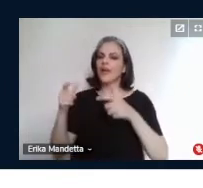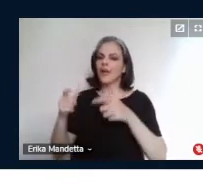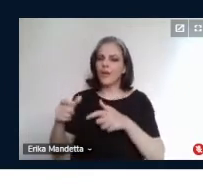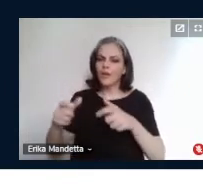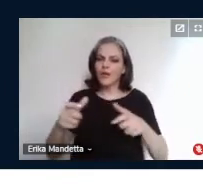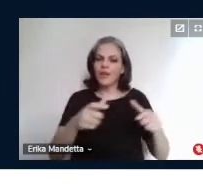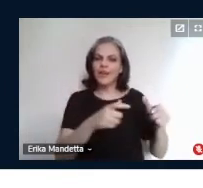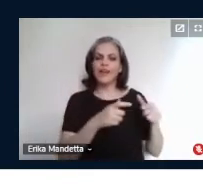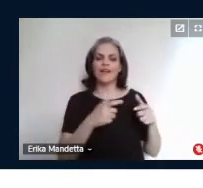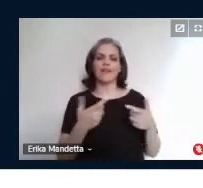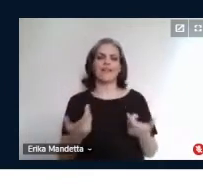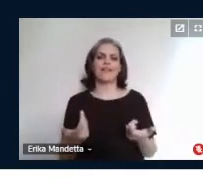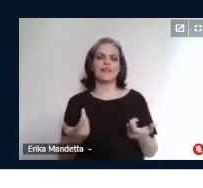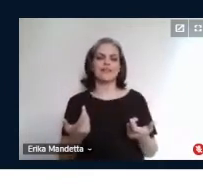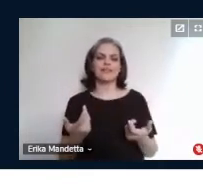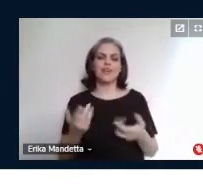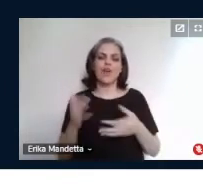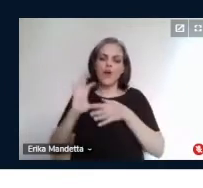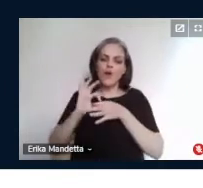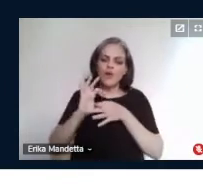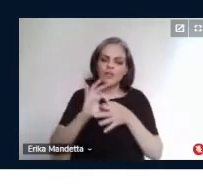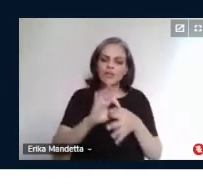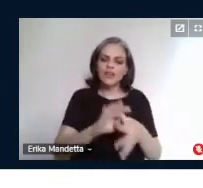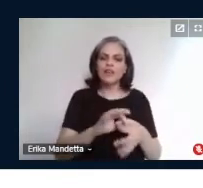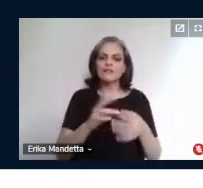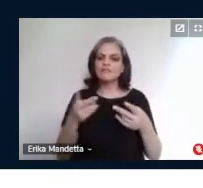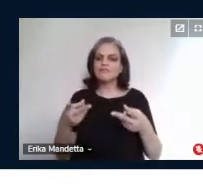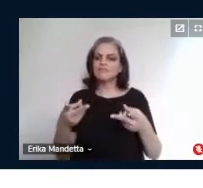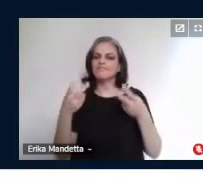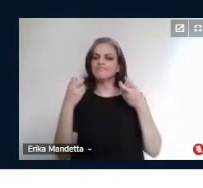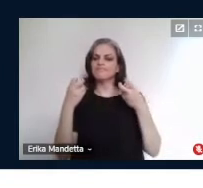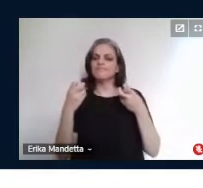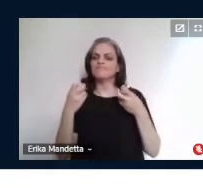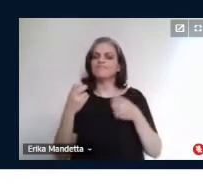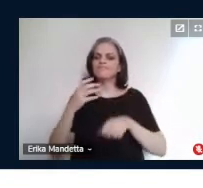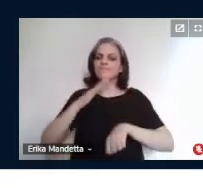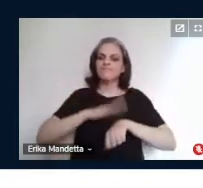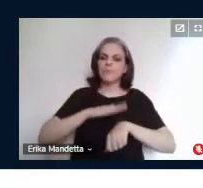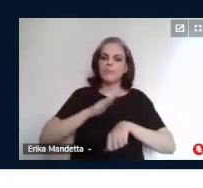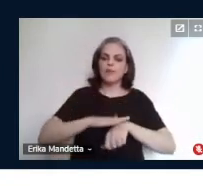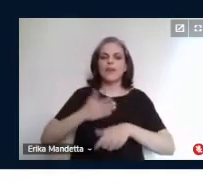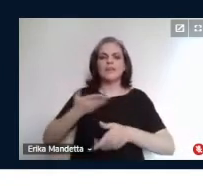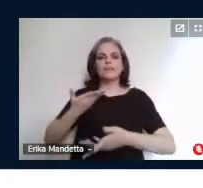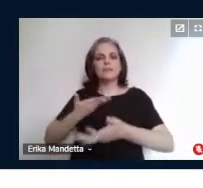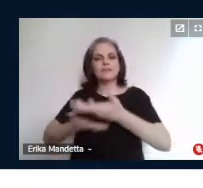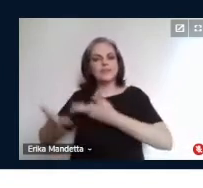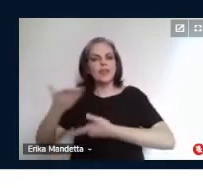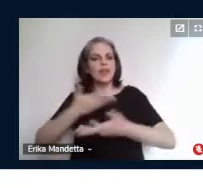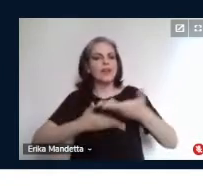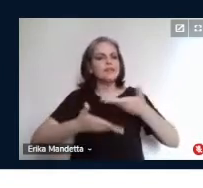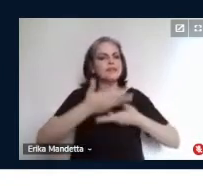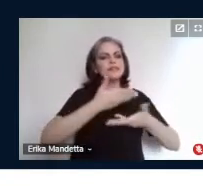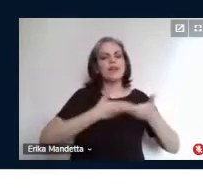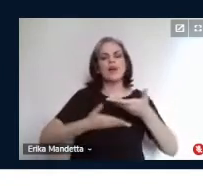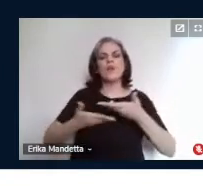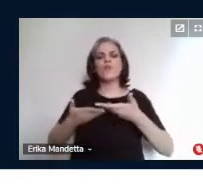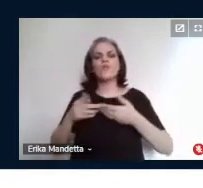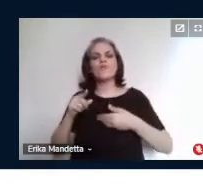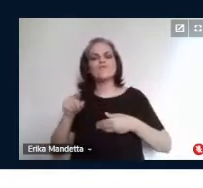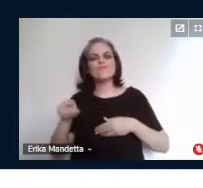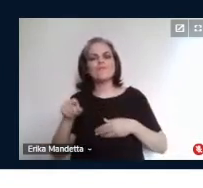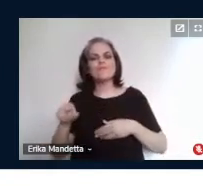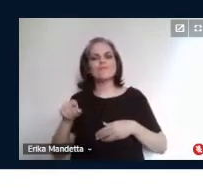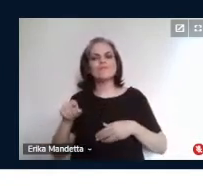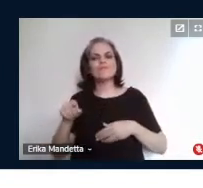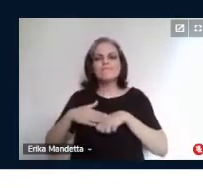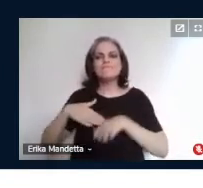contextos nós identificamos situações de interação que são mais mais